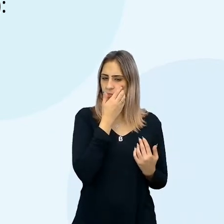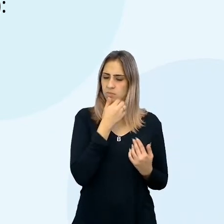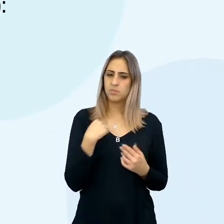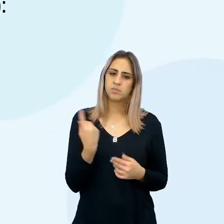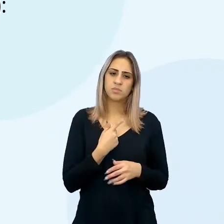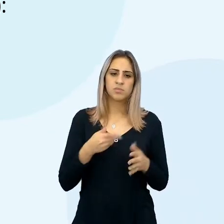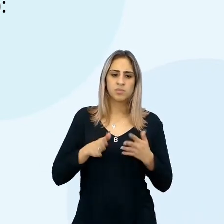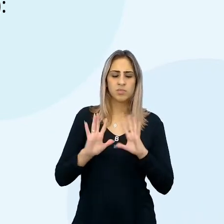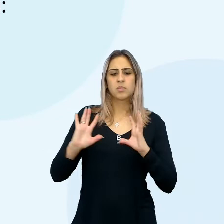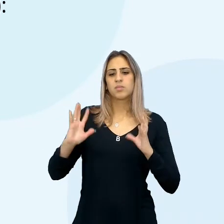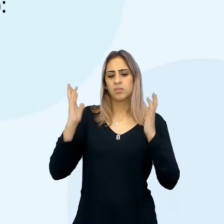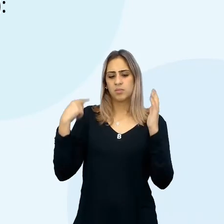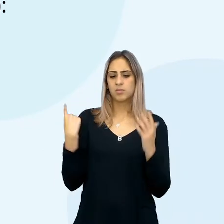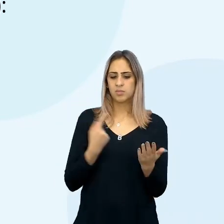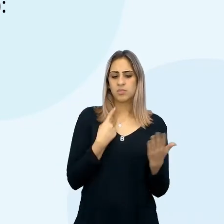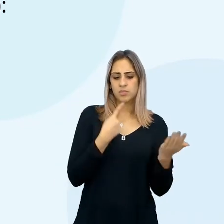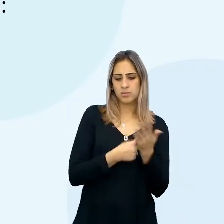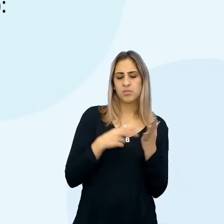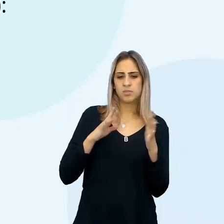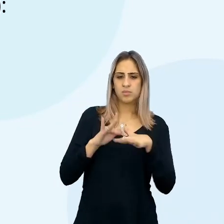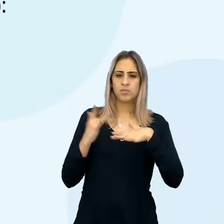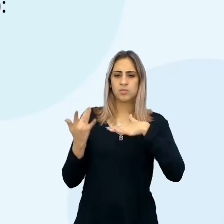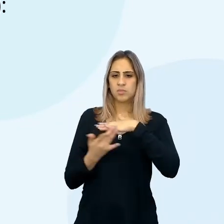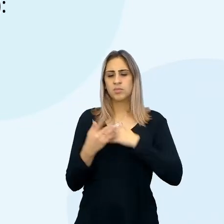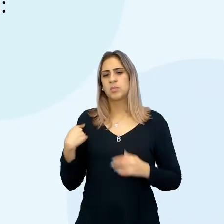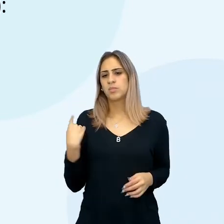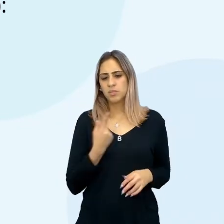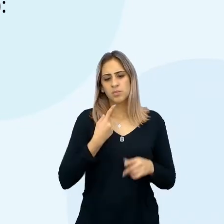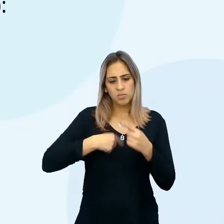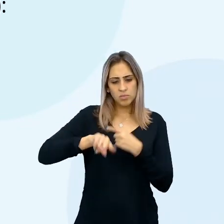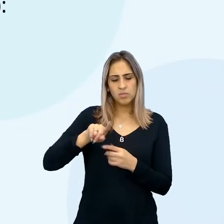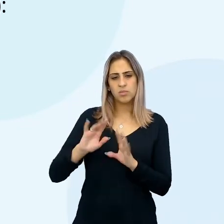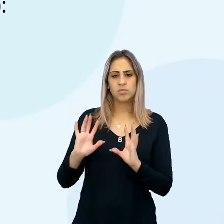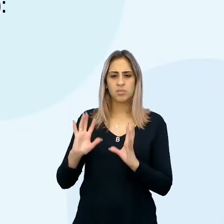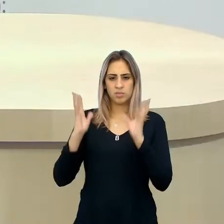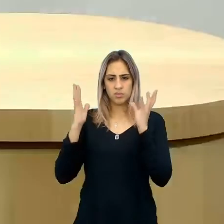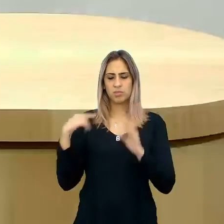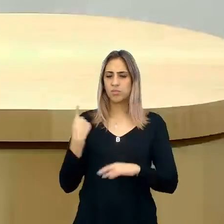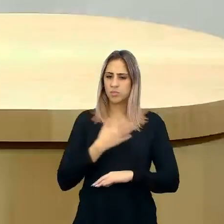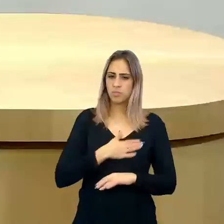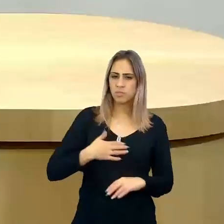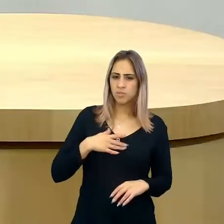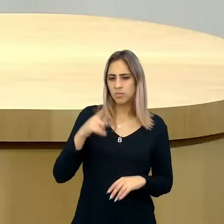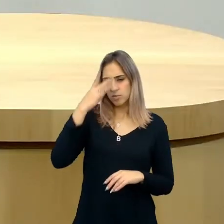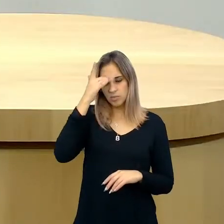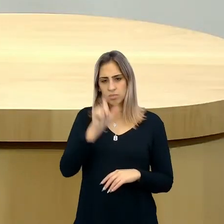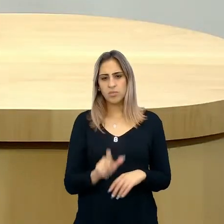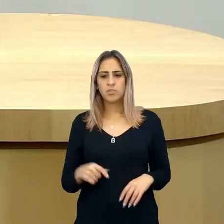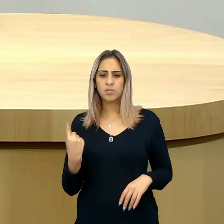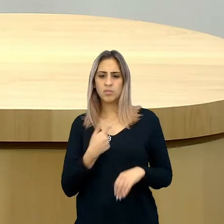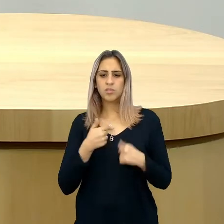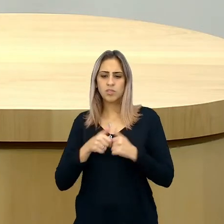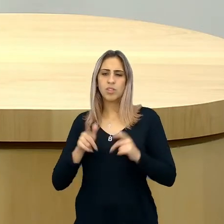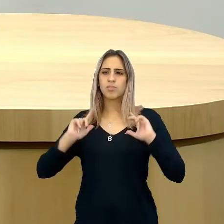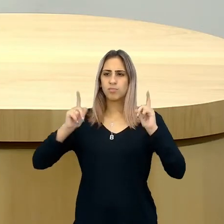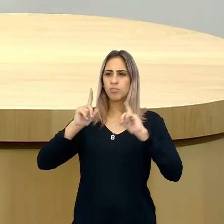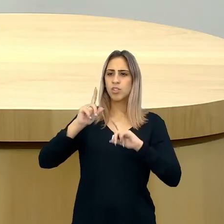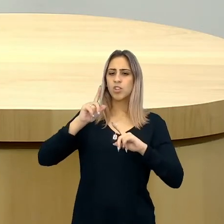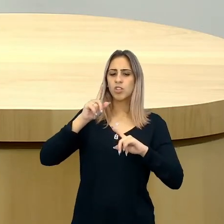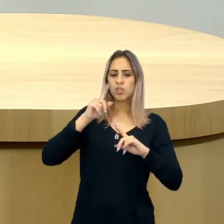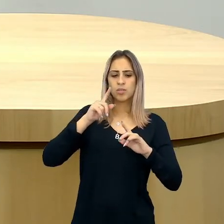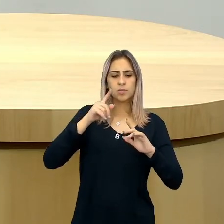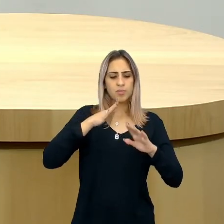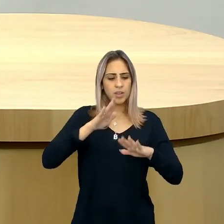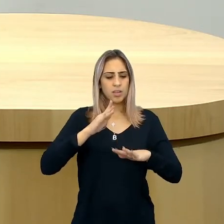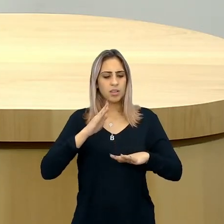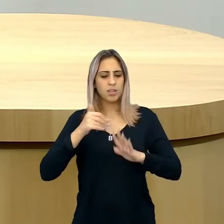num evento, a gente marca lá na rede social que a gente vai nesse evento. A gente gosta de uma pessoa, a gente fica curtindo as fotos dela